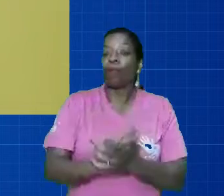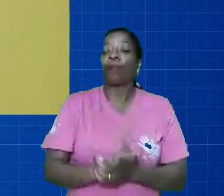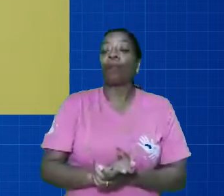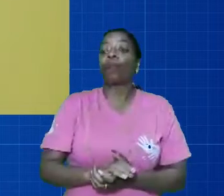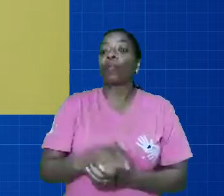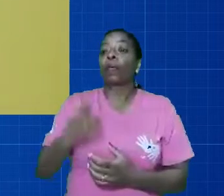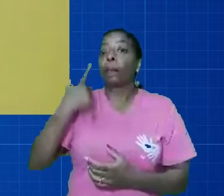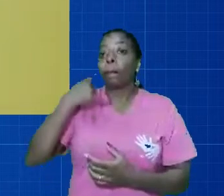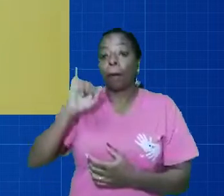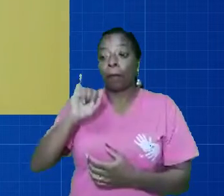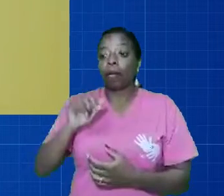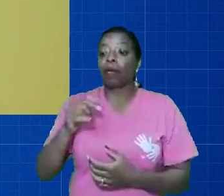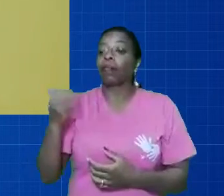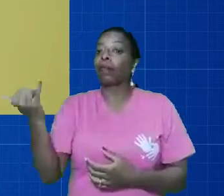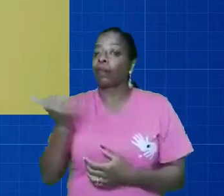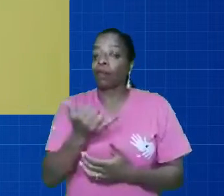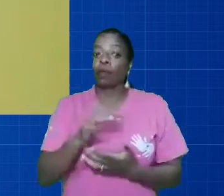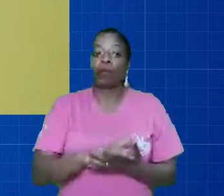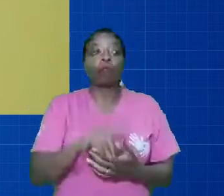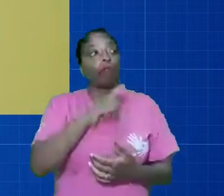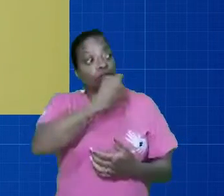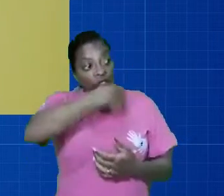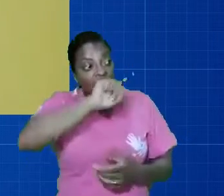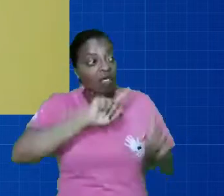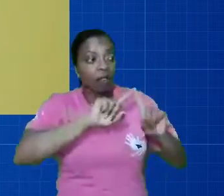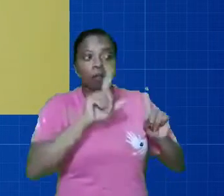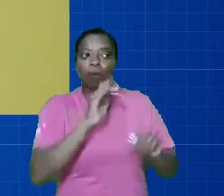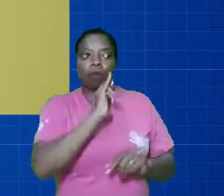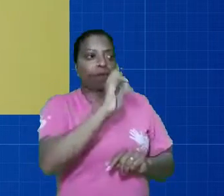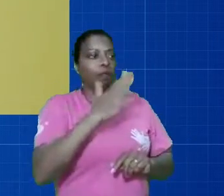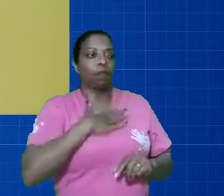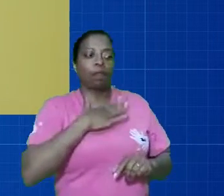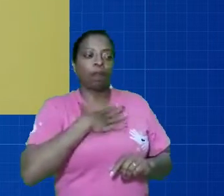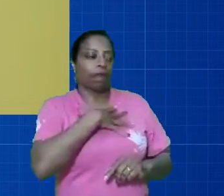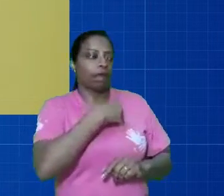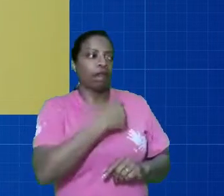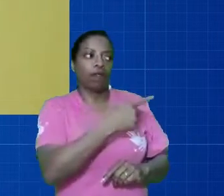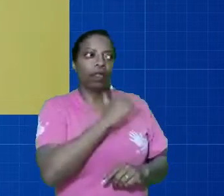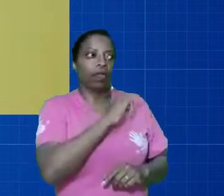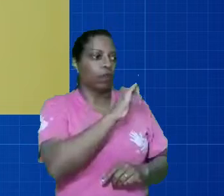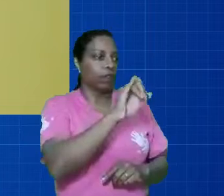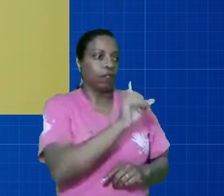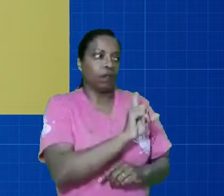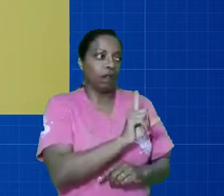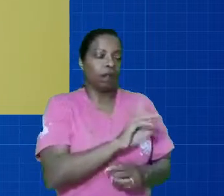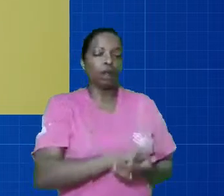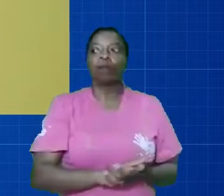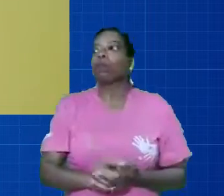não se identificar como filha dele. E ela não se identificou, ela ficou lá na fila, né?